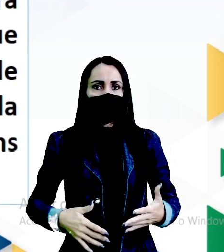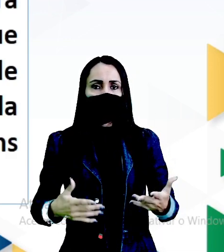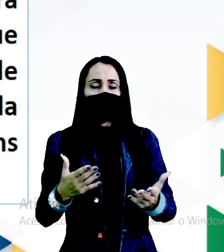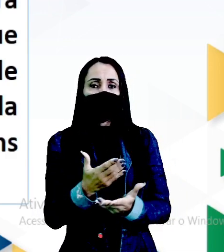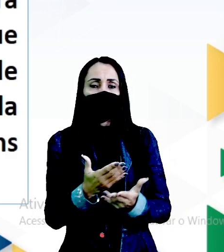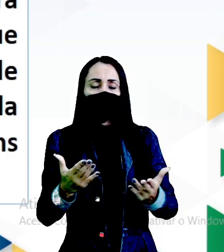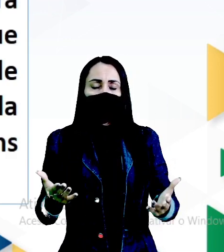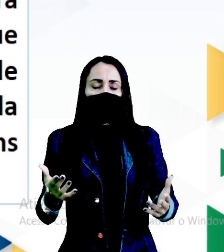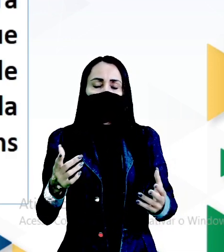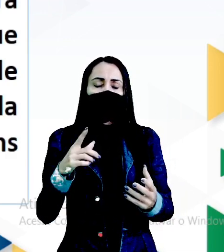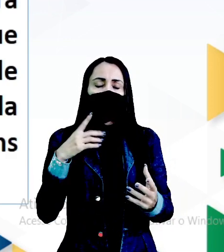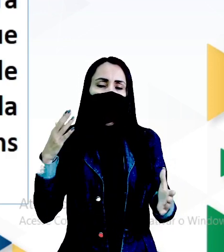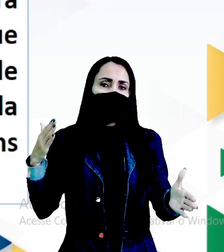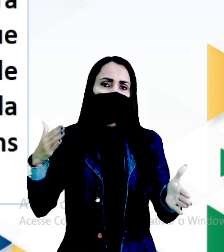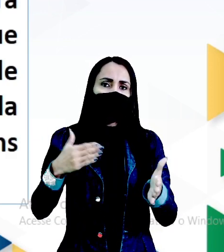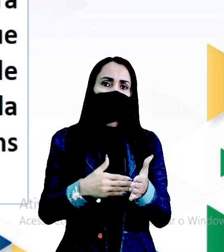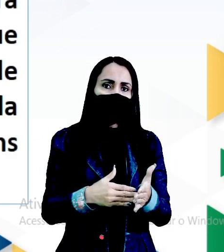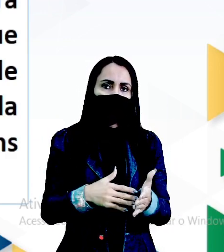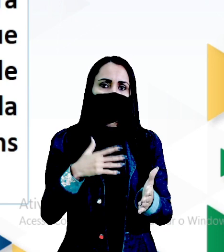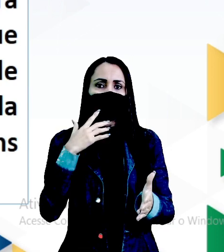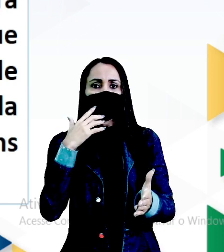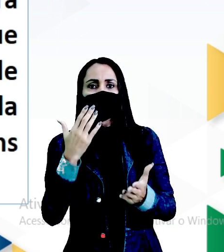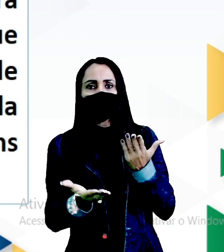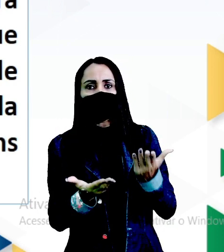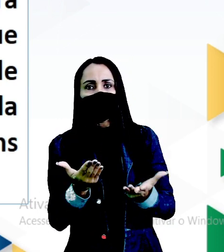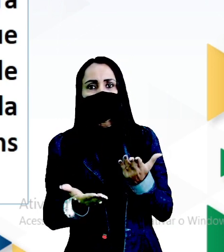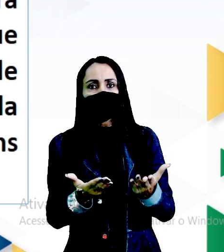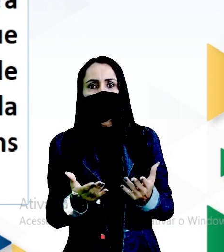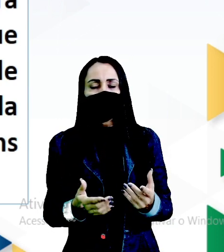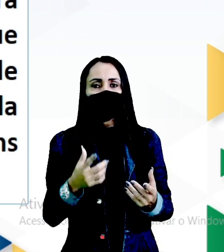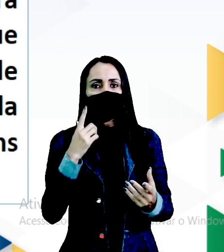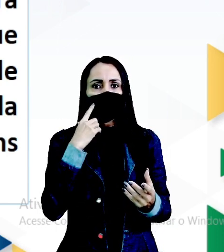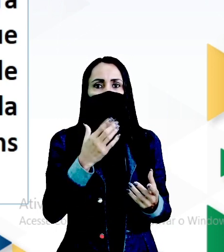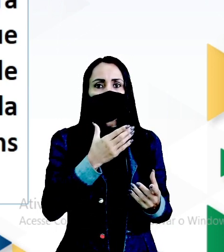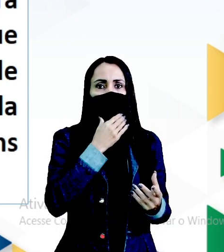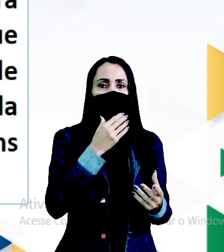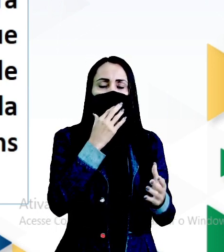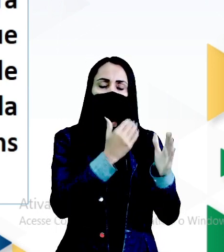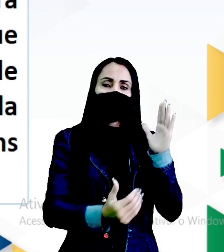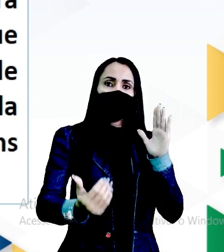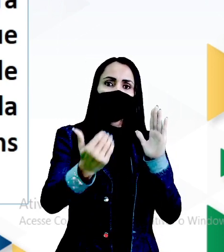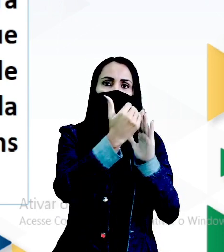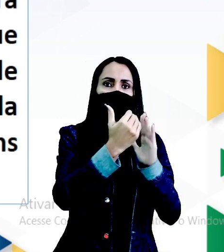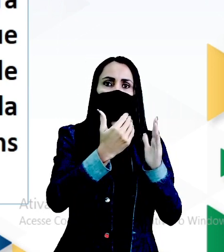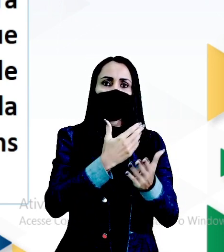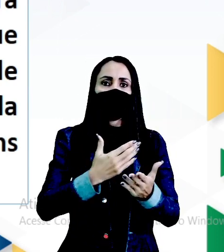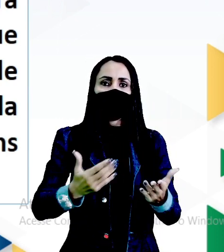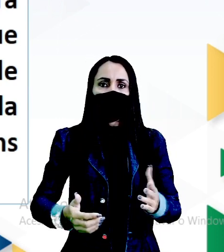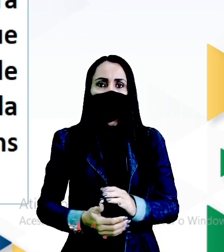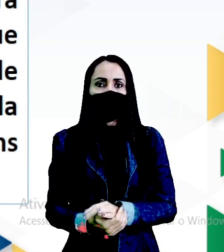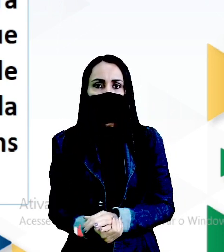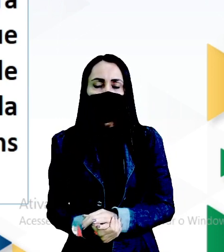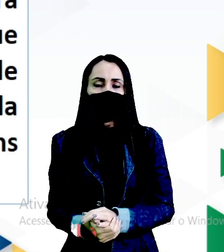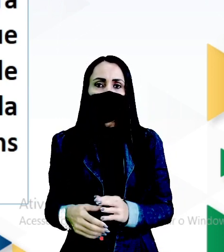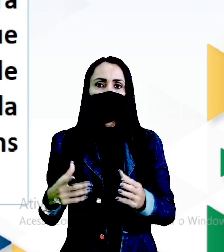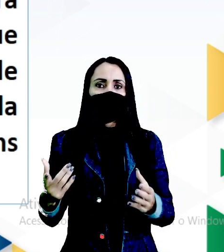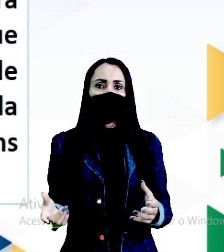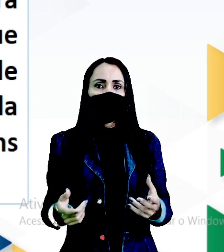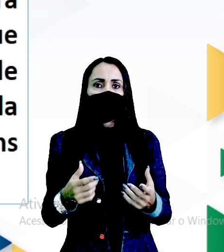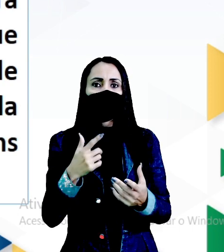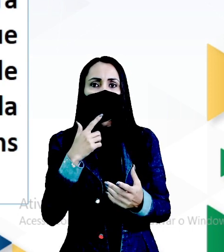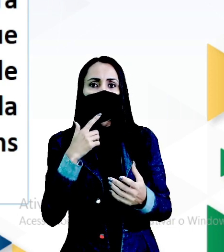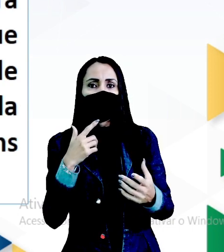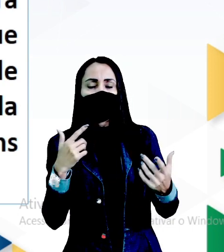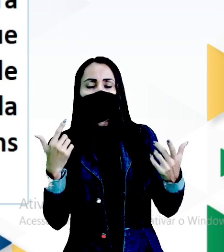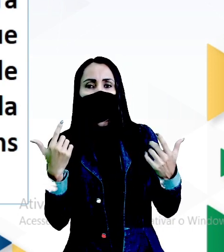esta última trata essencialmente de homens superiores, a tragédia, a comédia